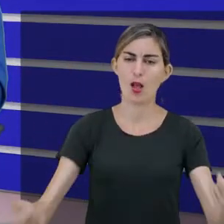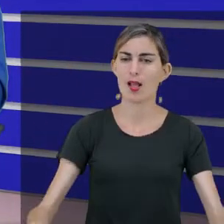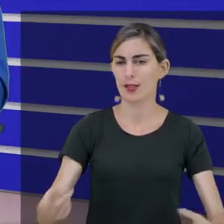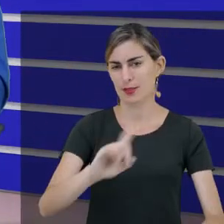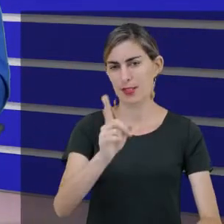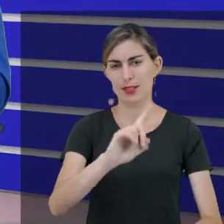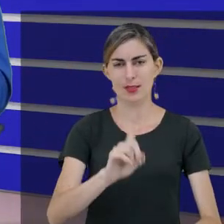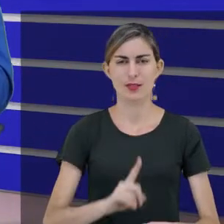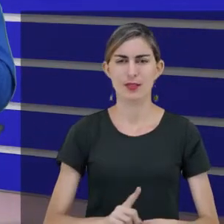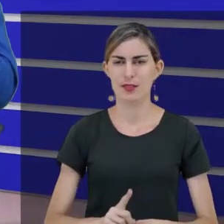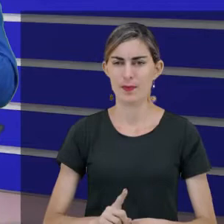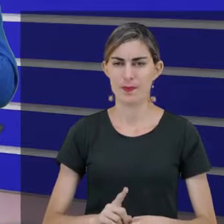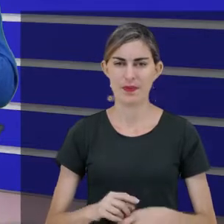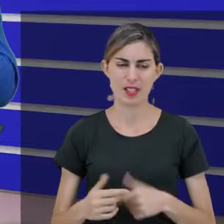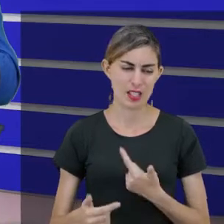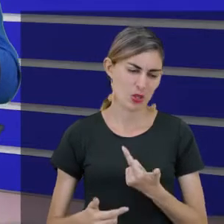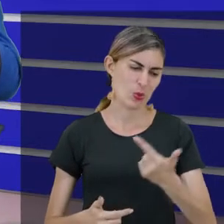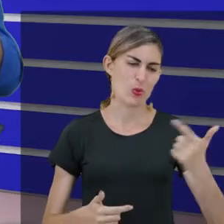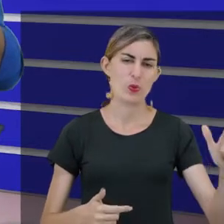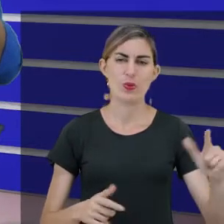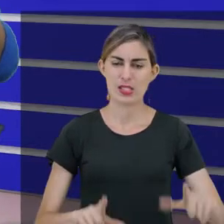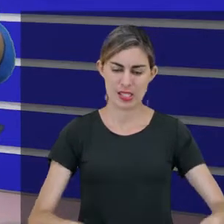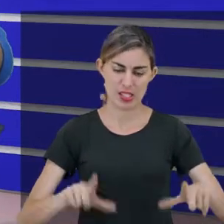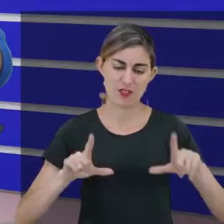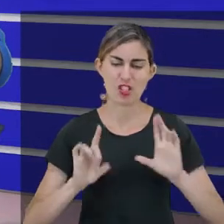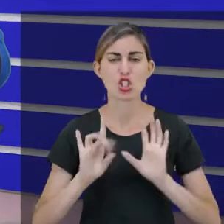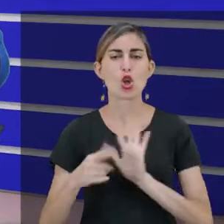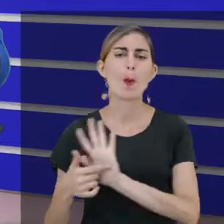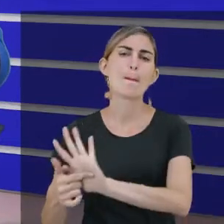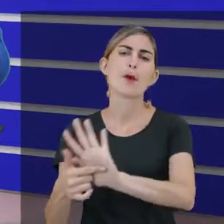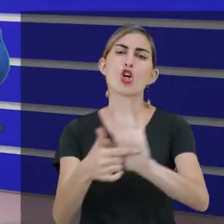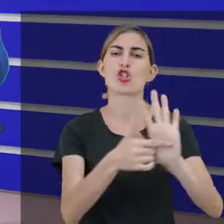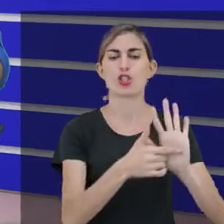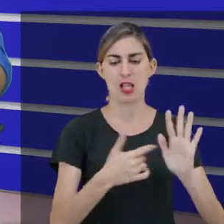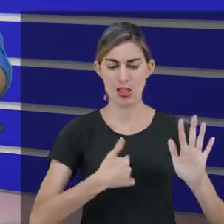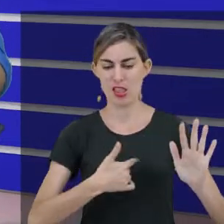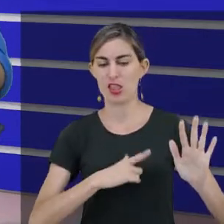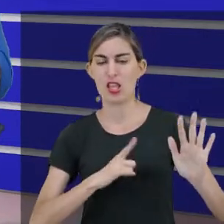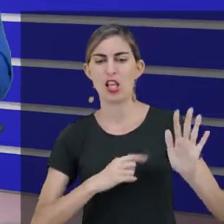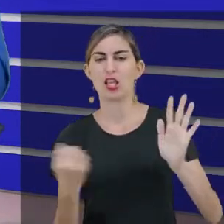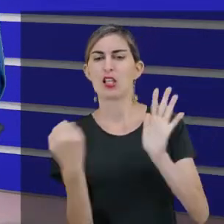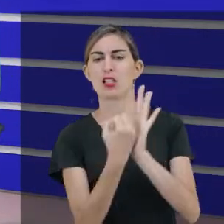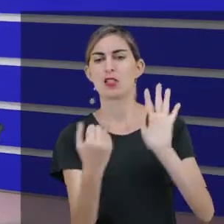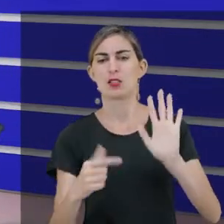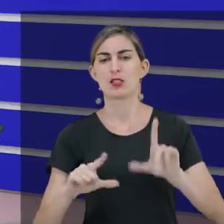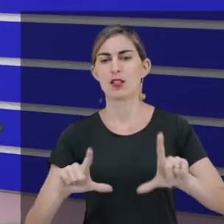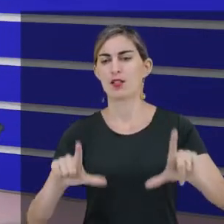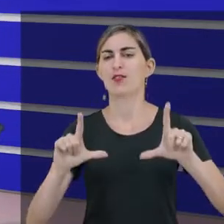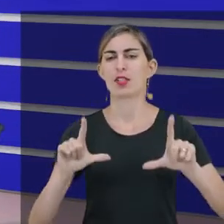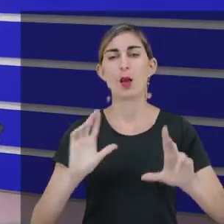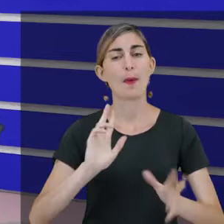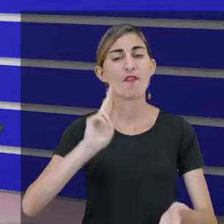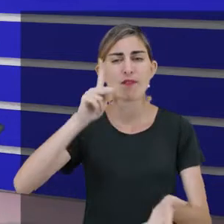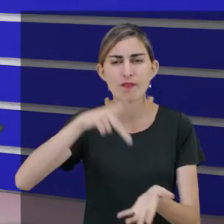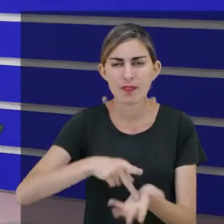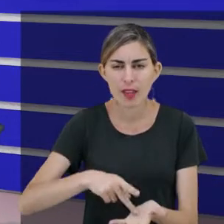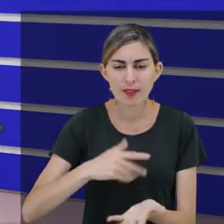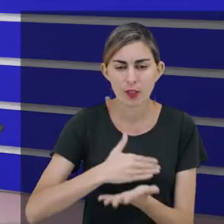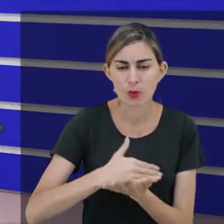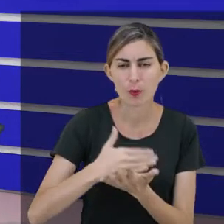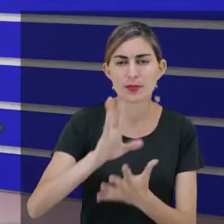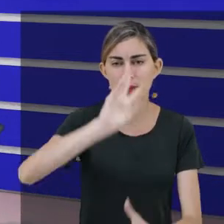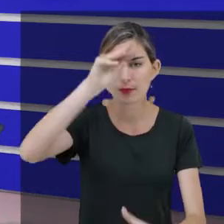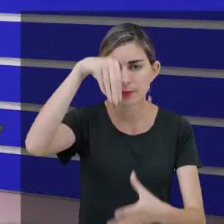uma vontade terceira, que é obter um certificado para mostrar ao fornecedor, para atrair mais clientes. Quando, na verdade, o primeiro passo é